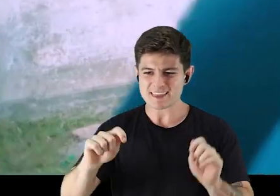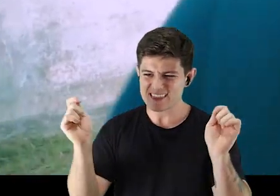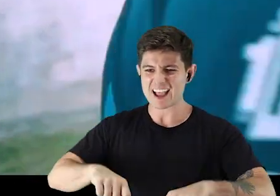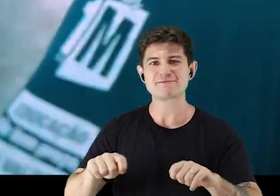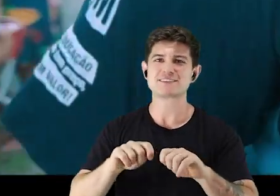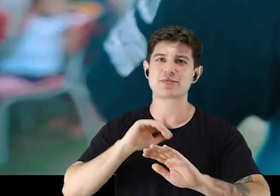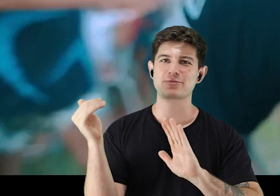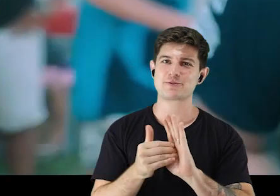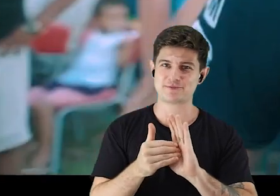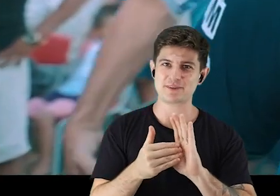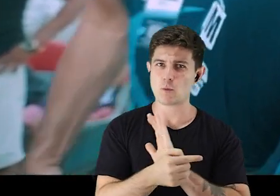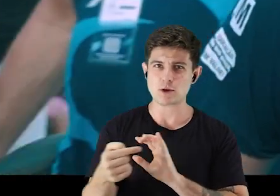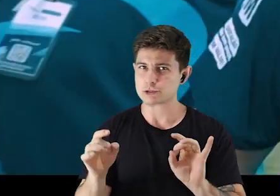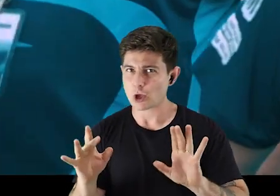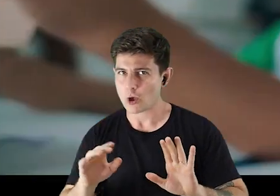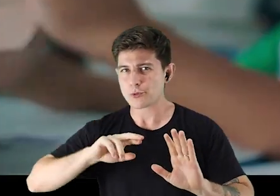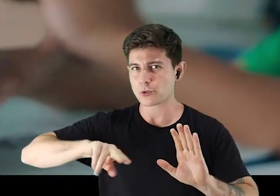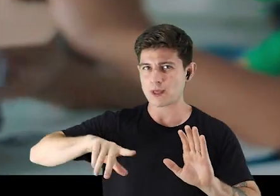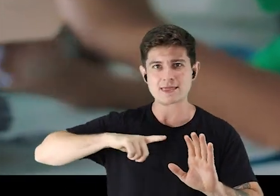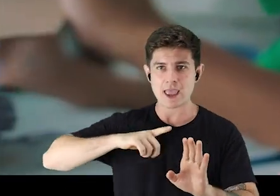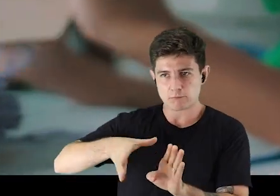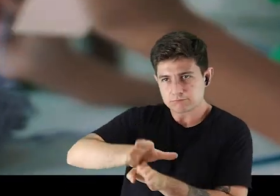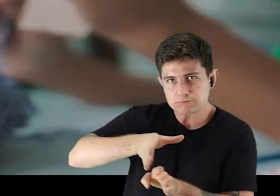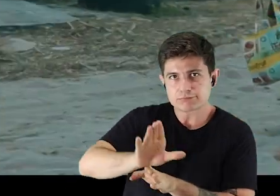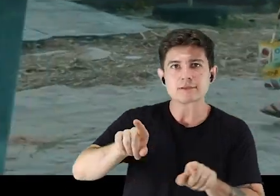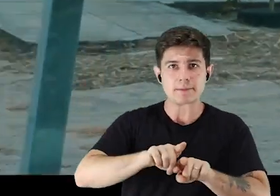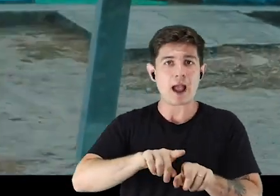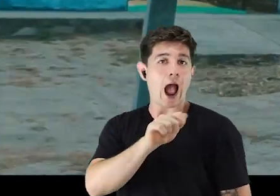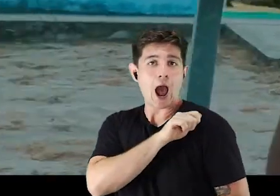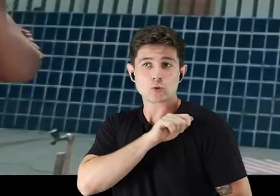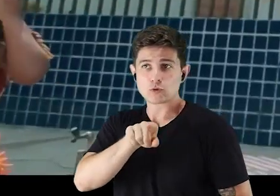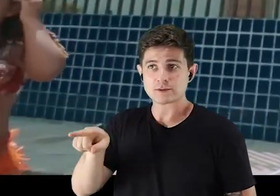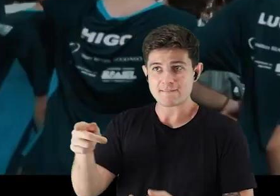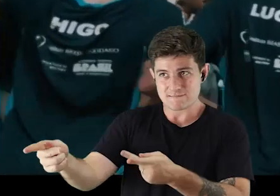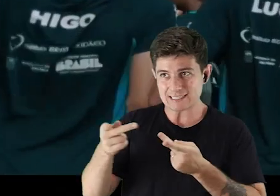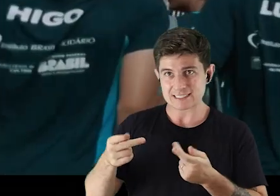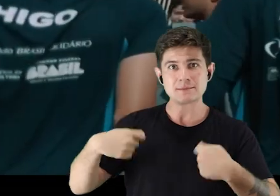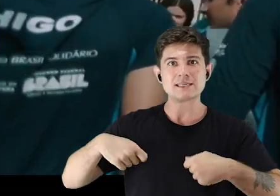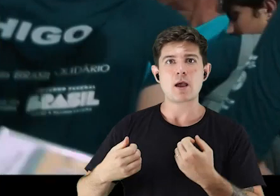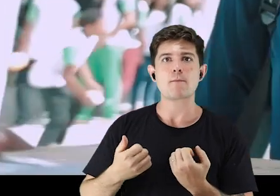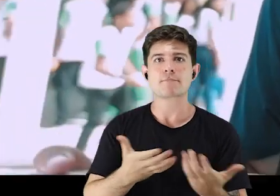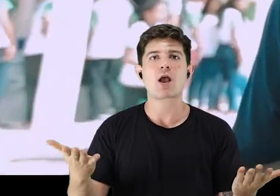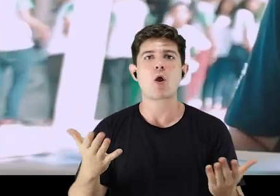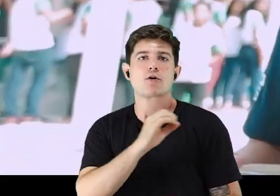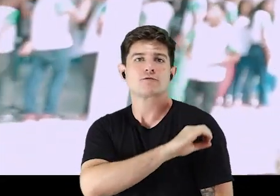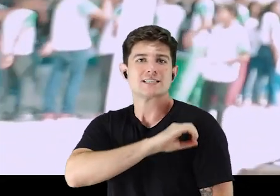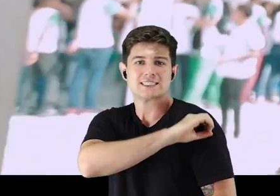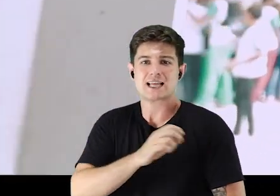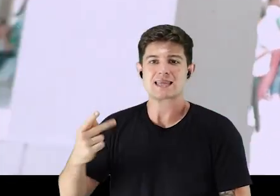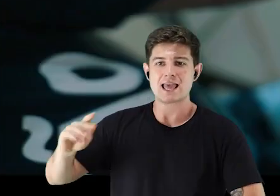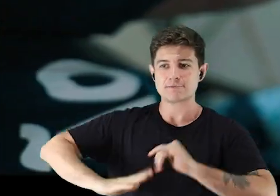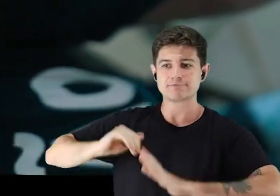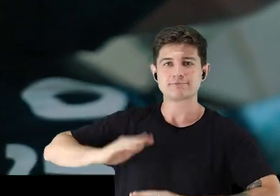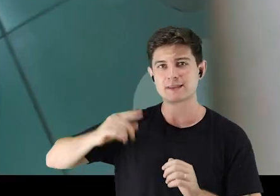tudo isso, mas não apenas na semana. Ele é um projeto também de mentoria. Então, os alunos visitantes, eles têm que fazer oficinas